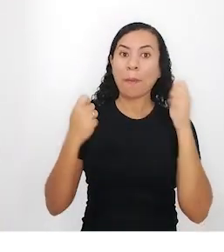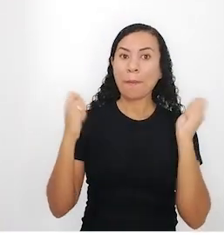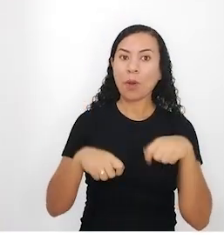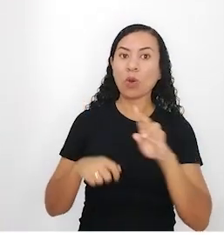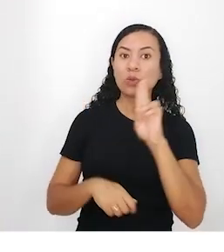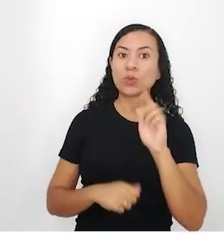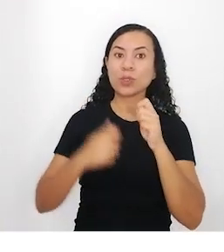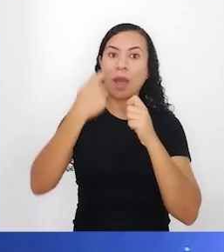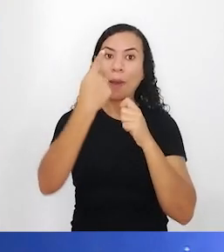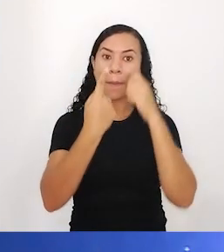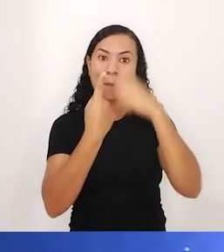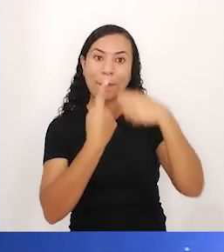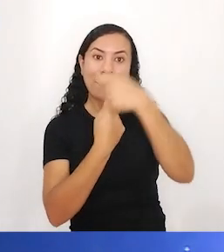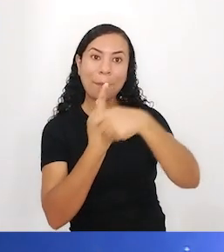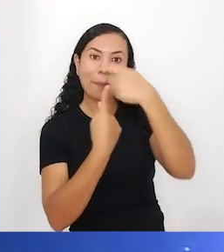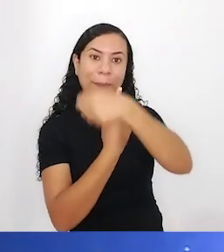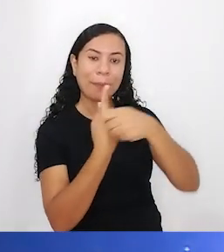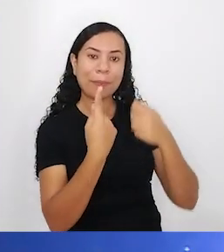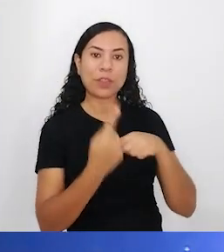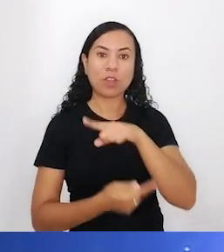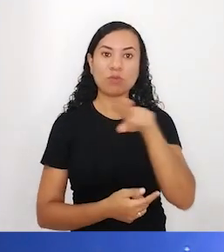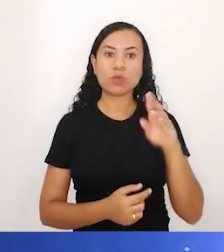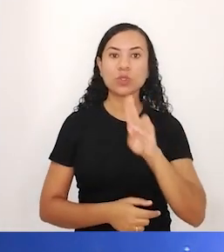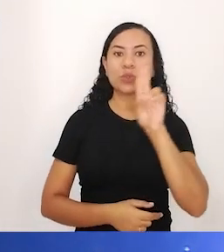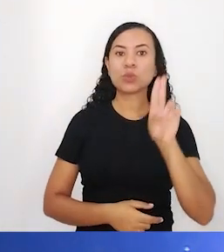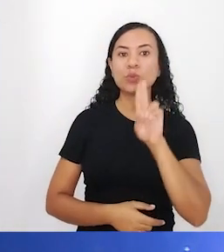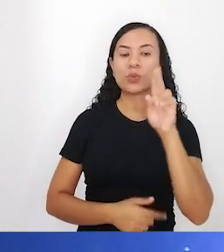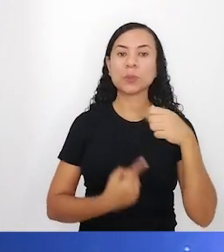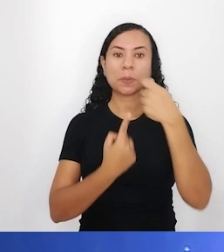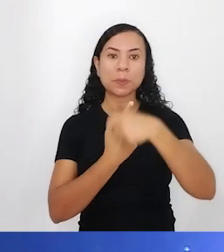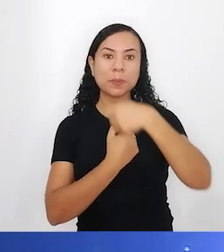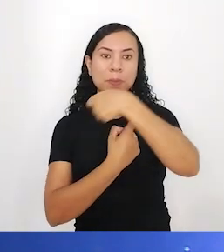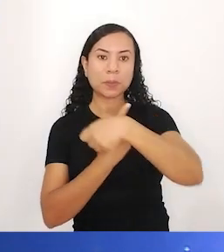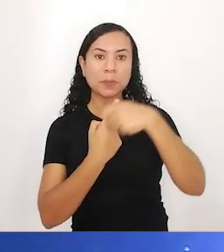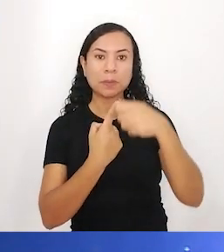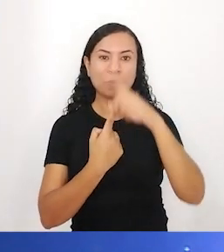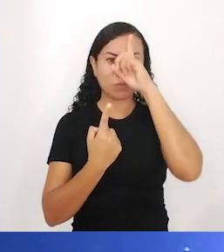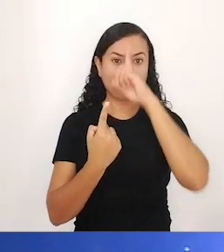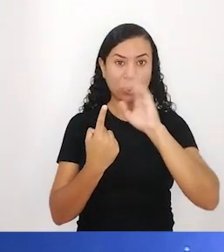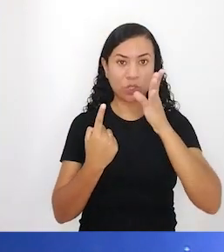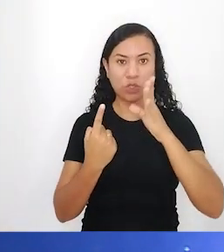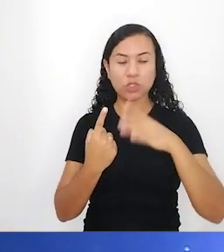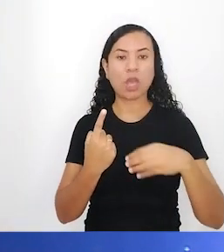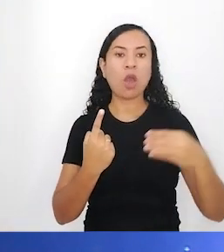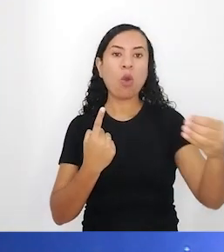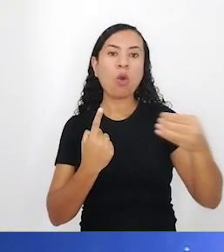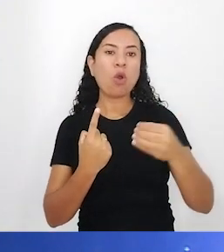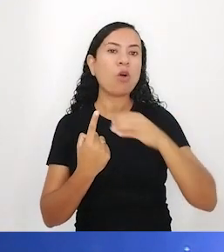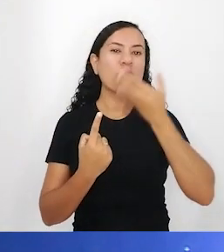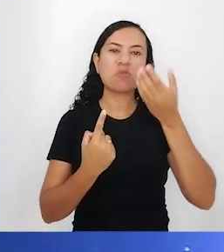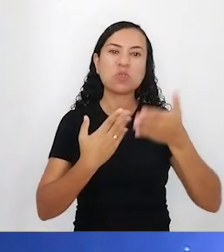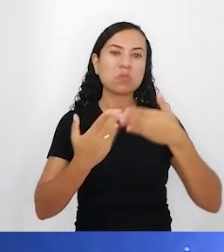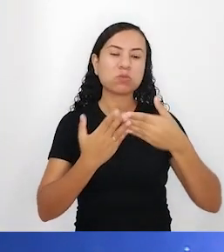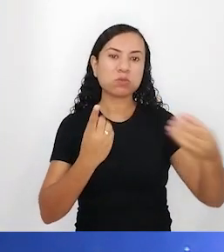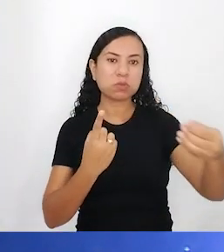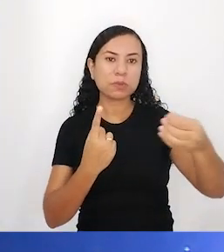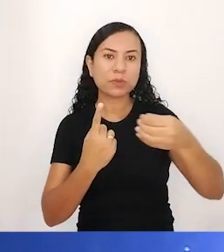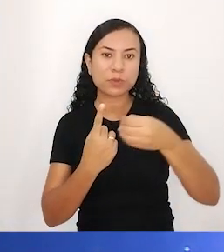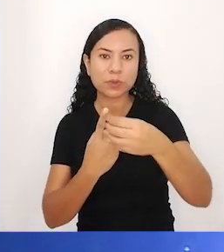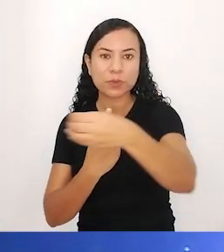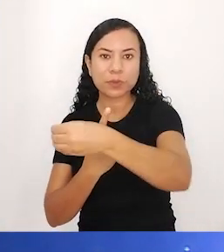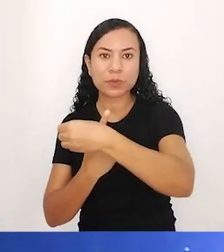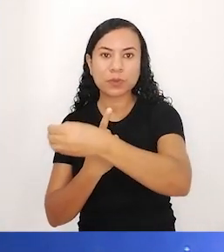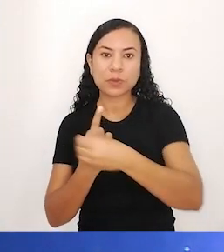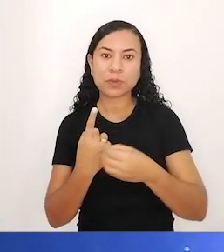ainda verde. Faça a anotação. A fruta sem a banana madura próxima e a fruta com as bananas